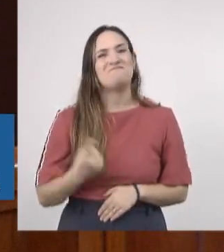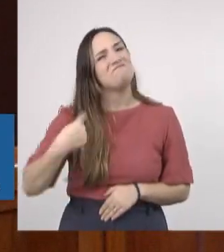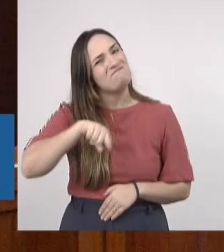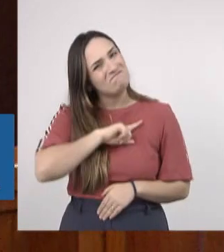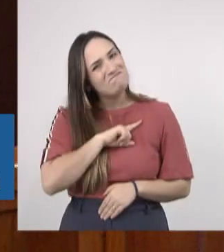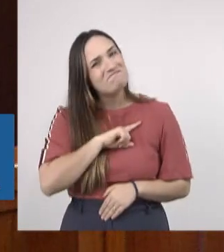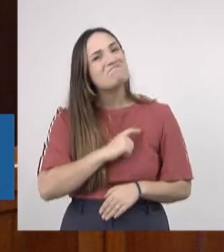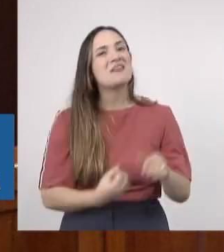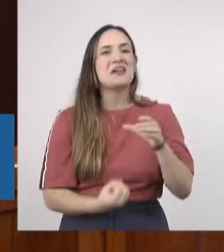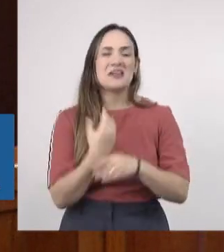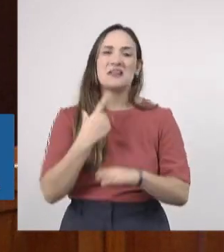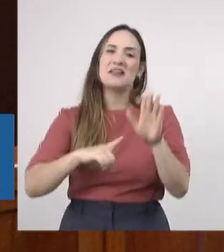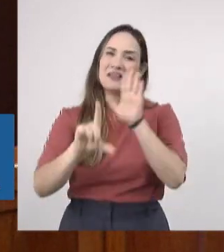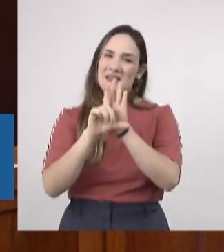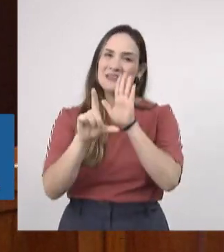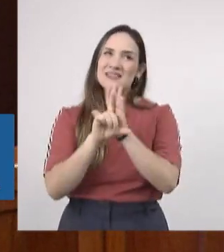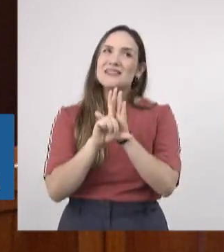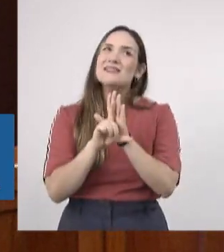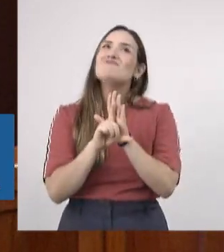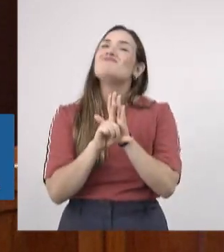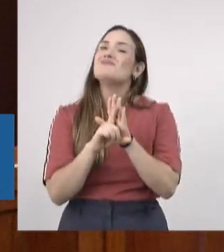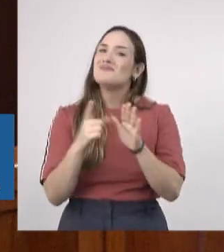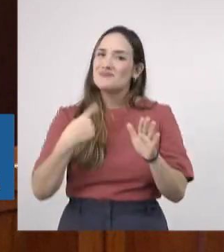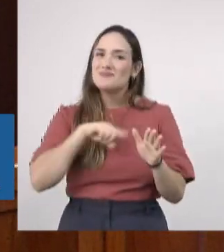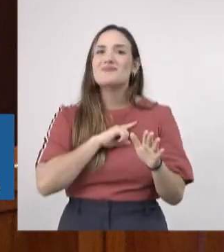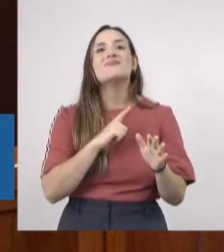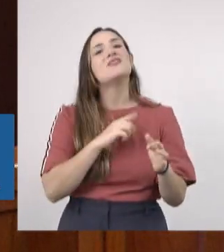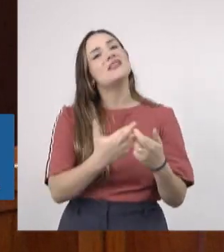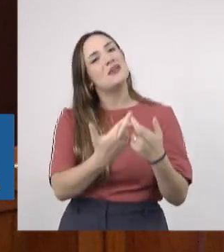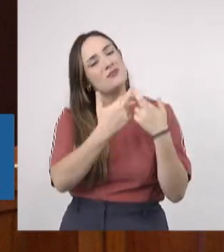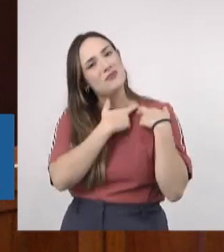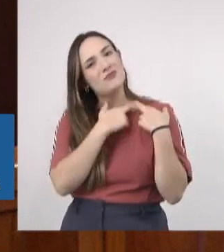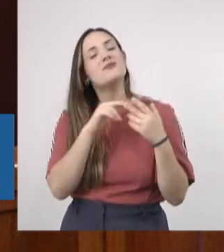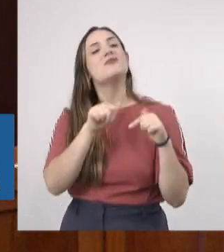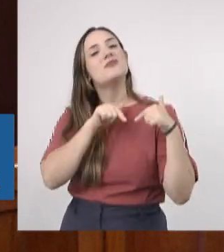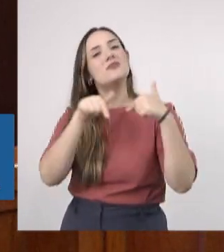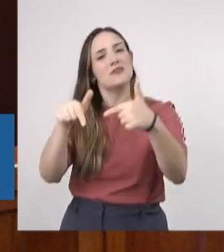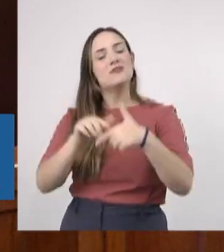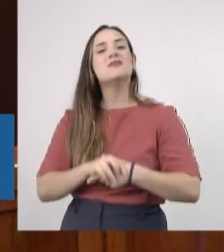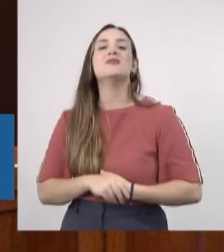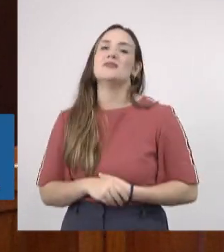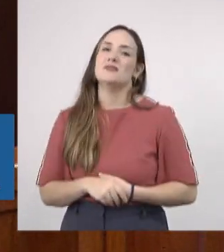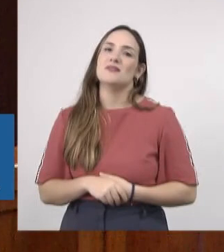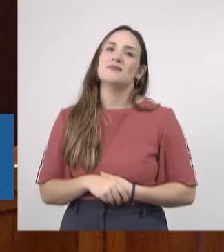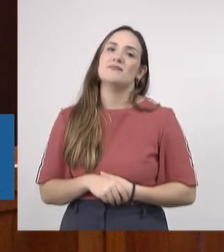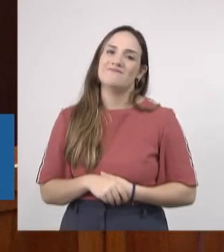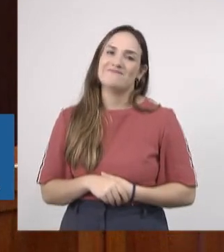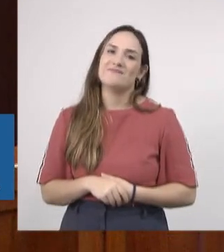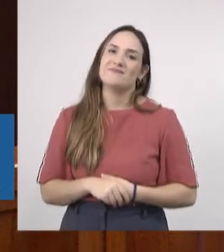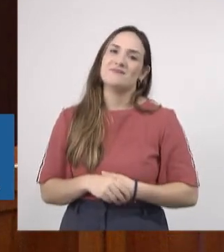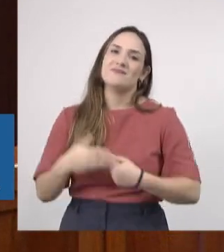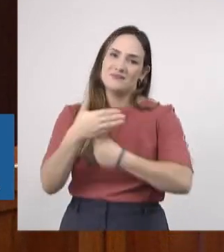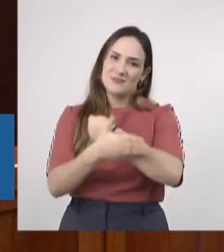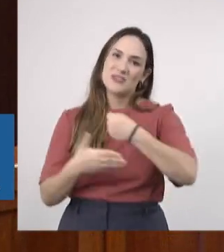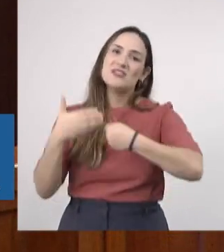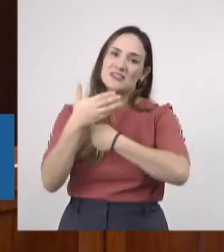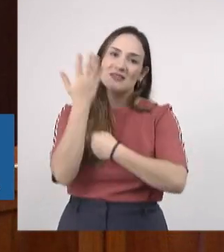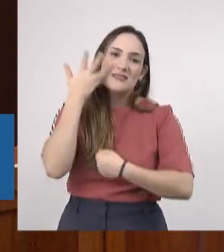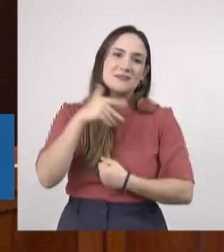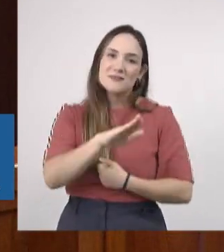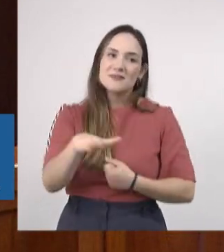legisladores, temos a responsabilidade de propor, desenvolver e lutar com todas as formas possíveis para proteger nossas